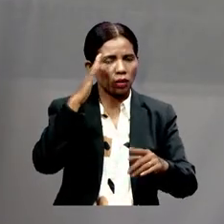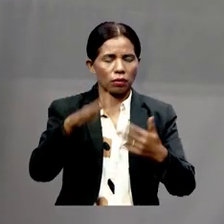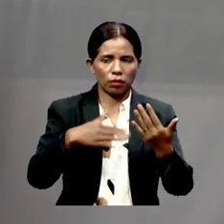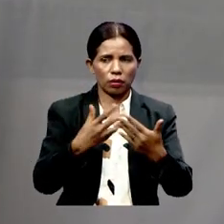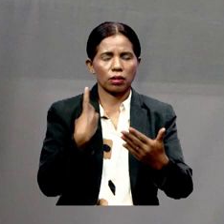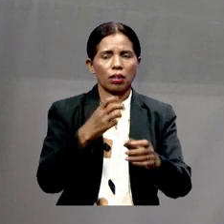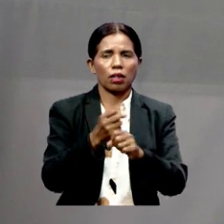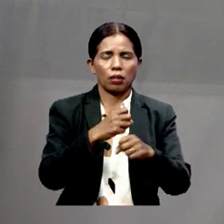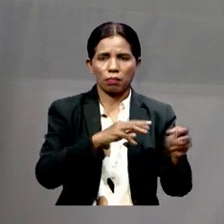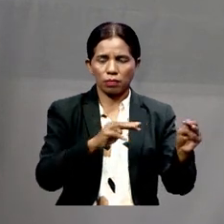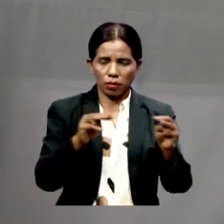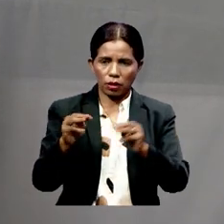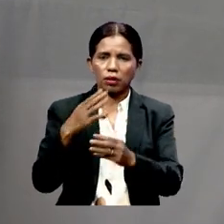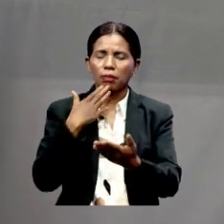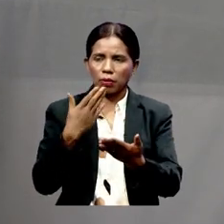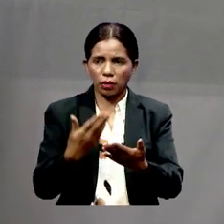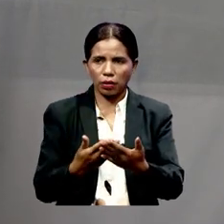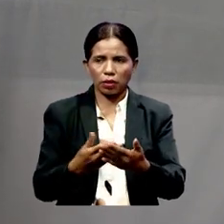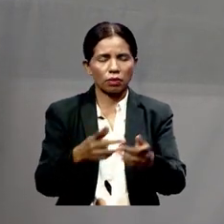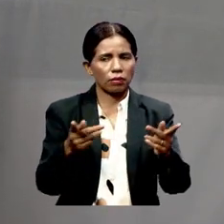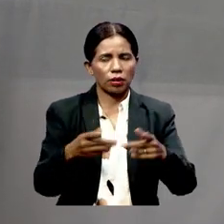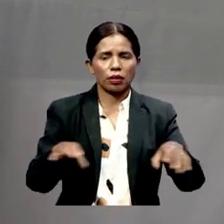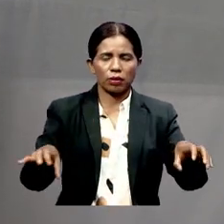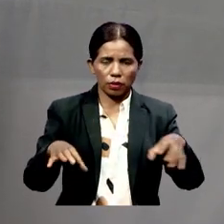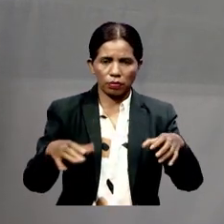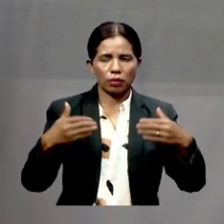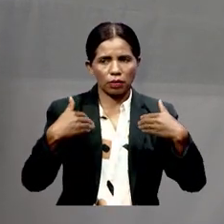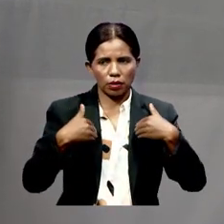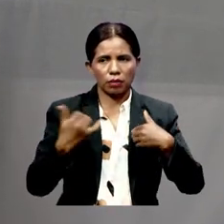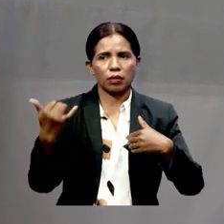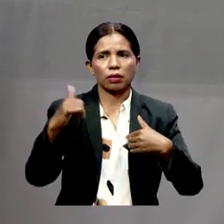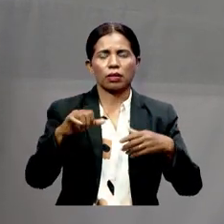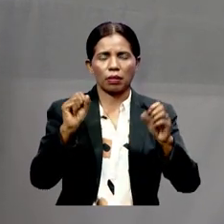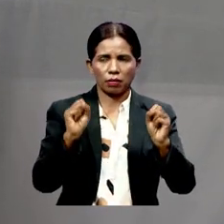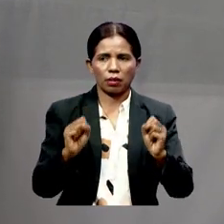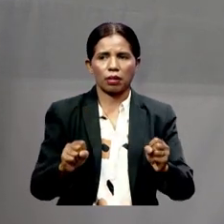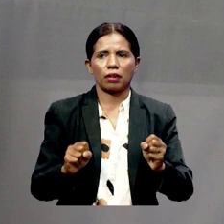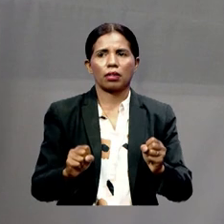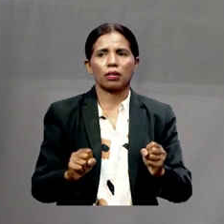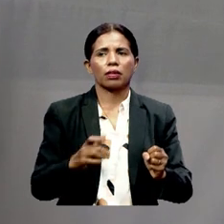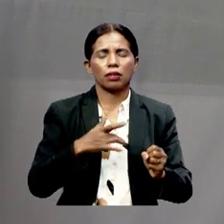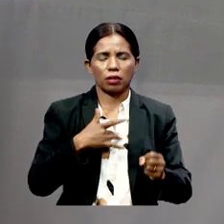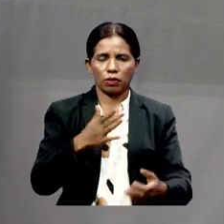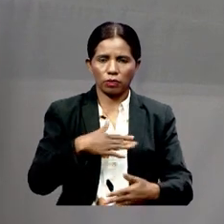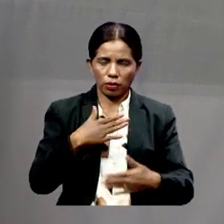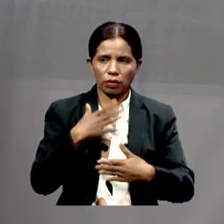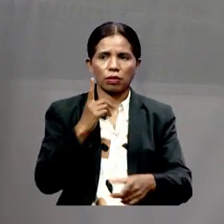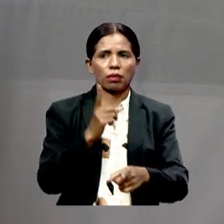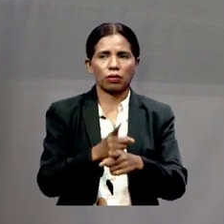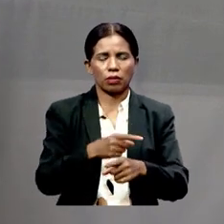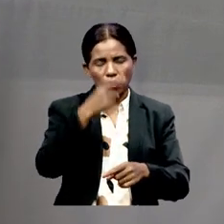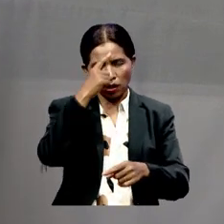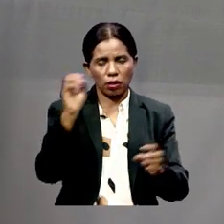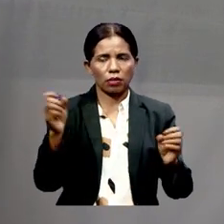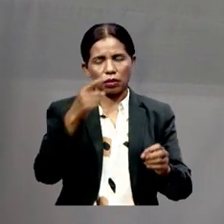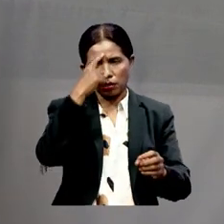muda zira ne tiak ne para fati servis ne be maki iha basira ne sira bele satisfas mos laos tampa de